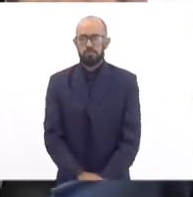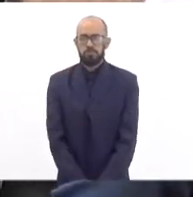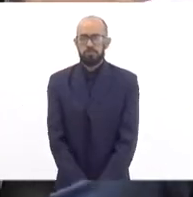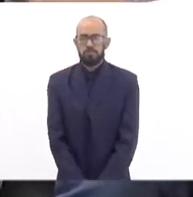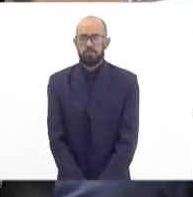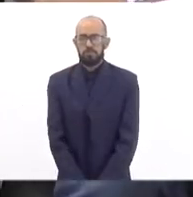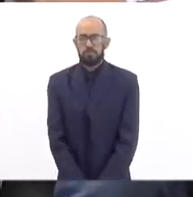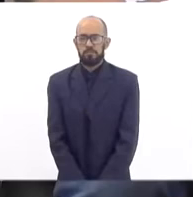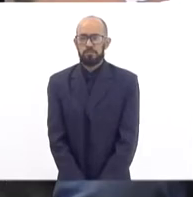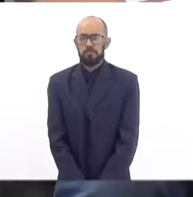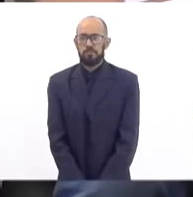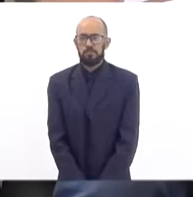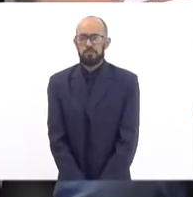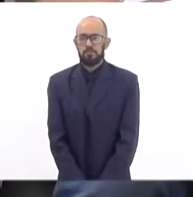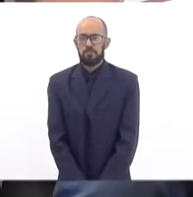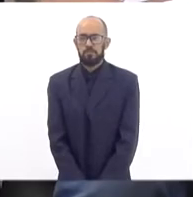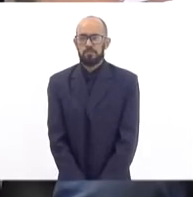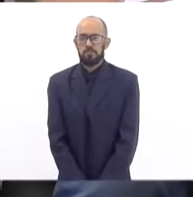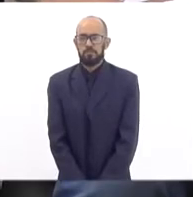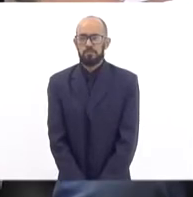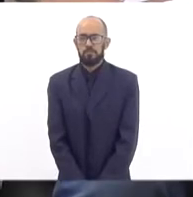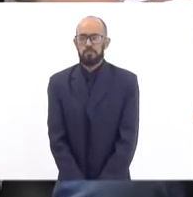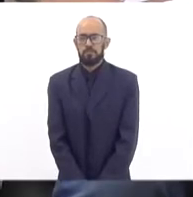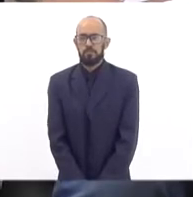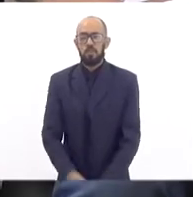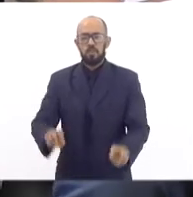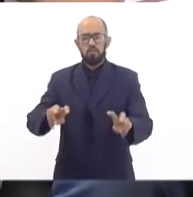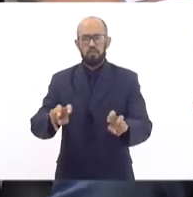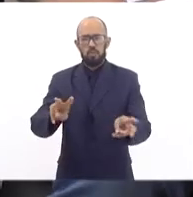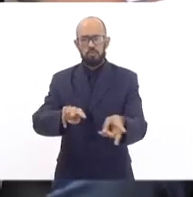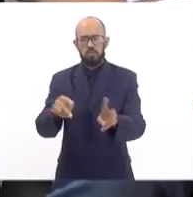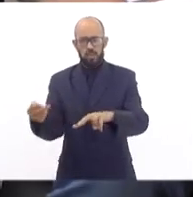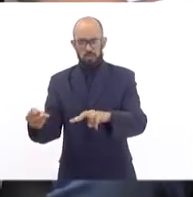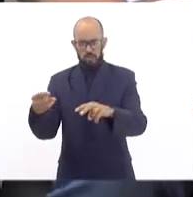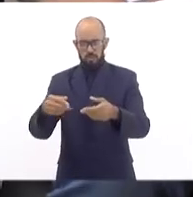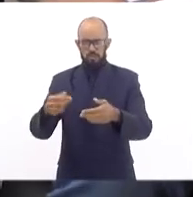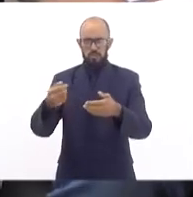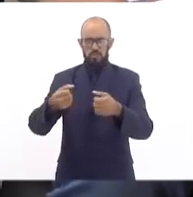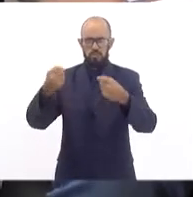uma elucubração acerca dos encaminhamentos aqui.